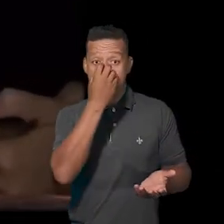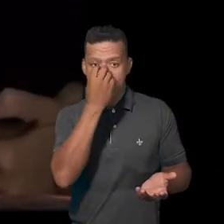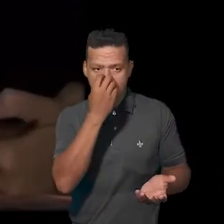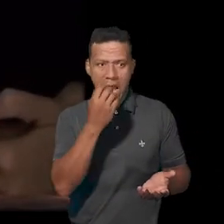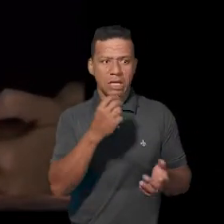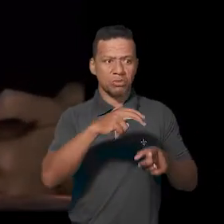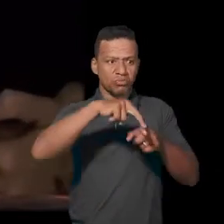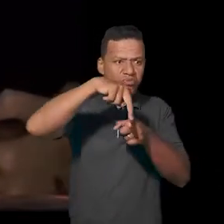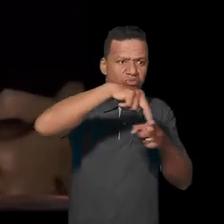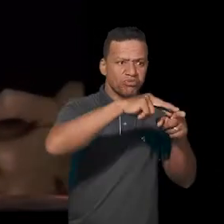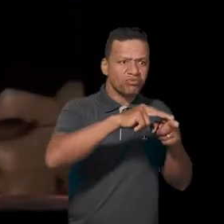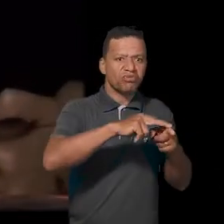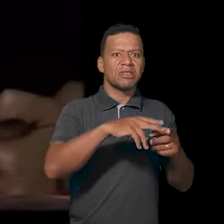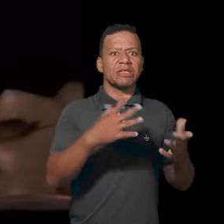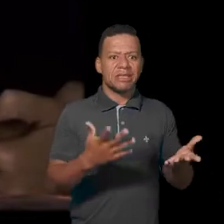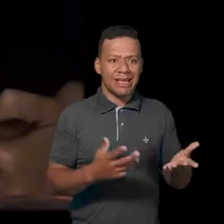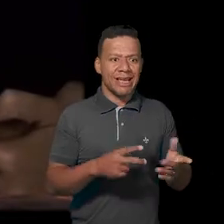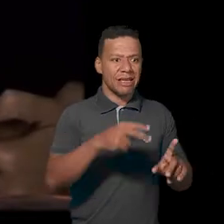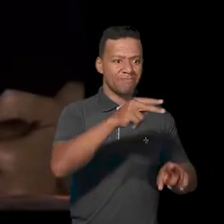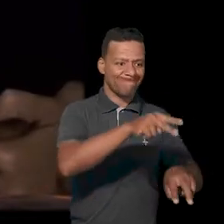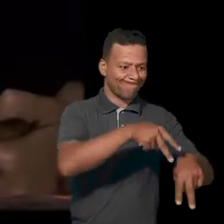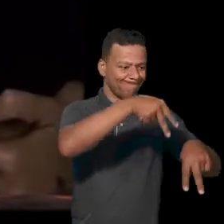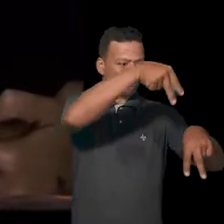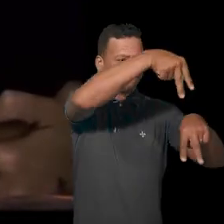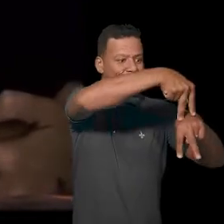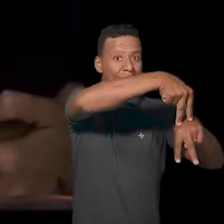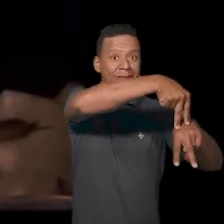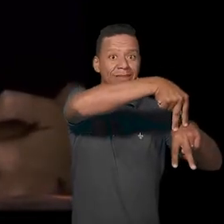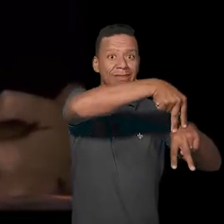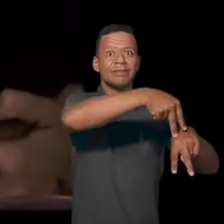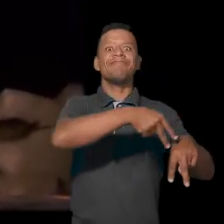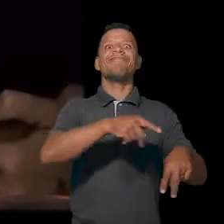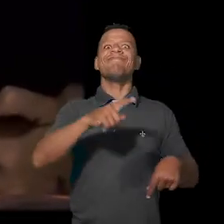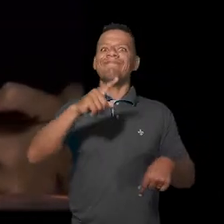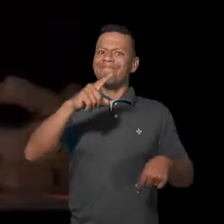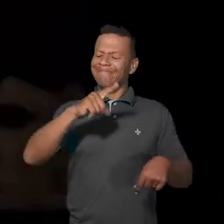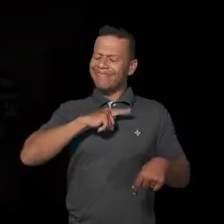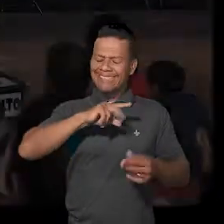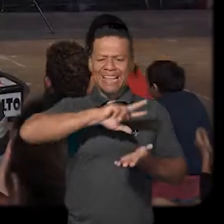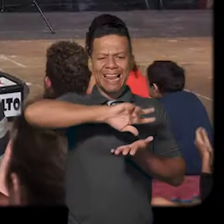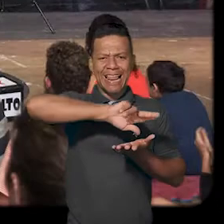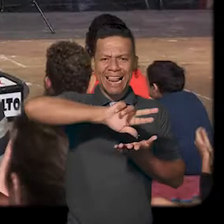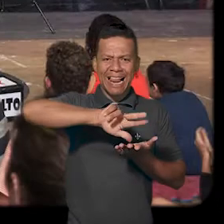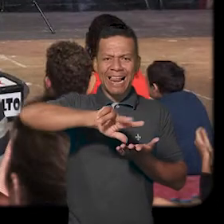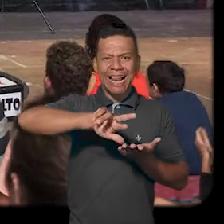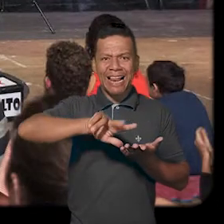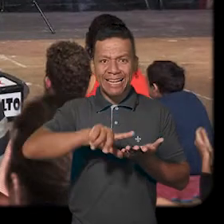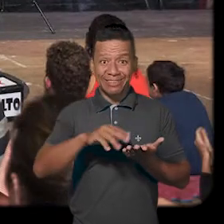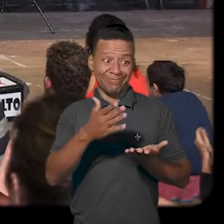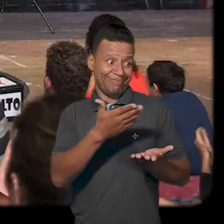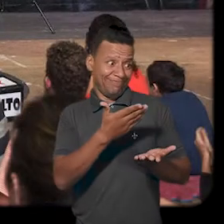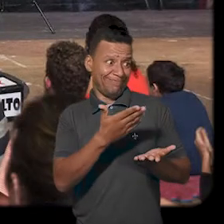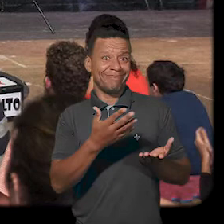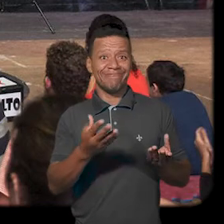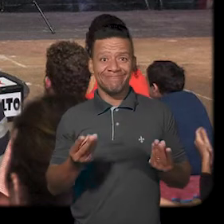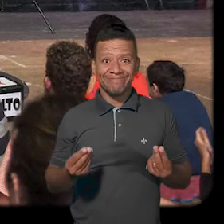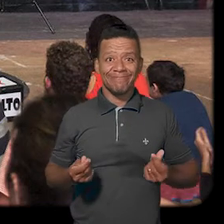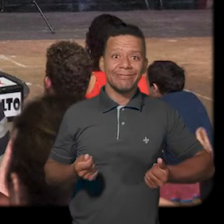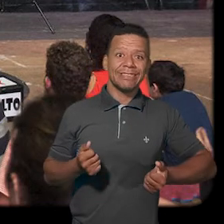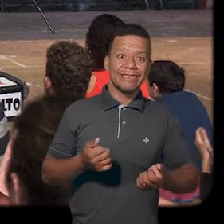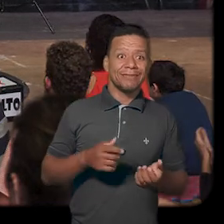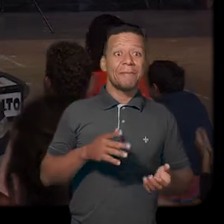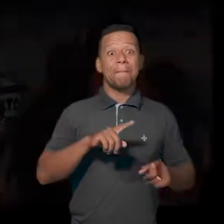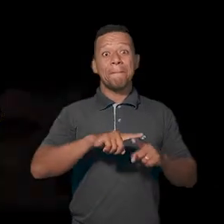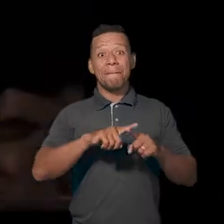de, tinha tecido, tinha lira, tinha trapézio. Então, muita coisa separado, né? Aí tinha portagem.